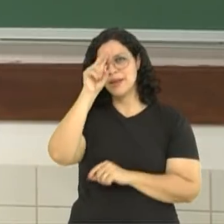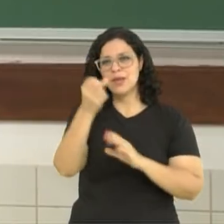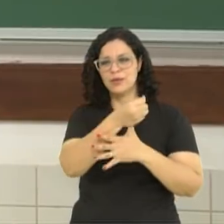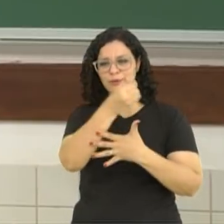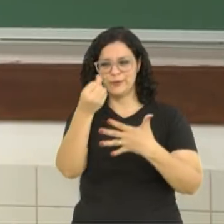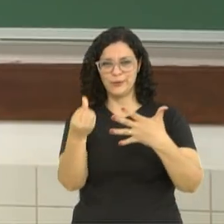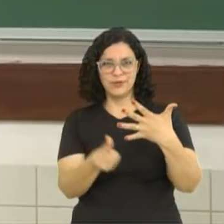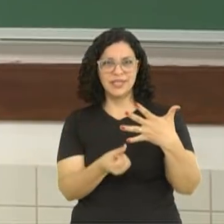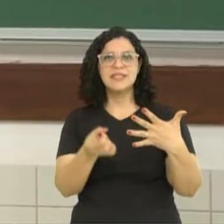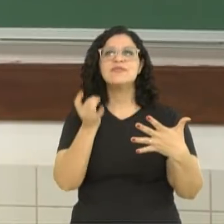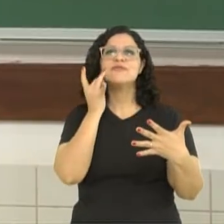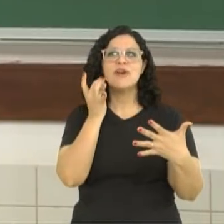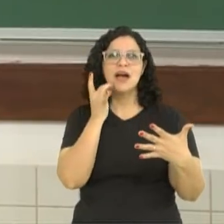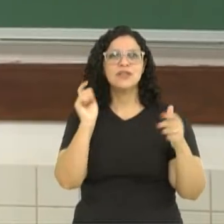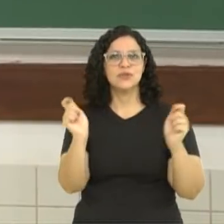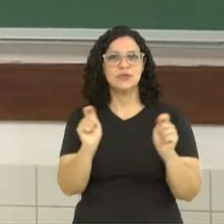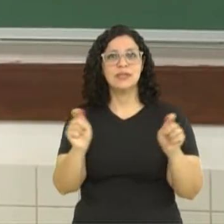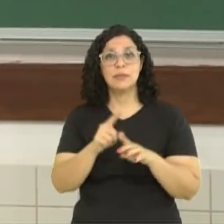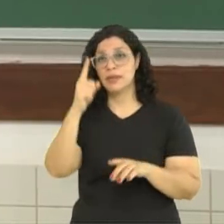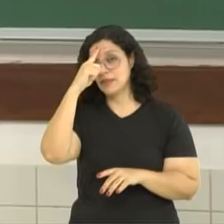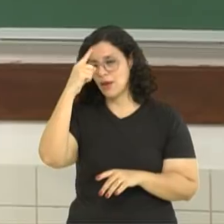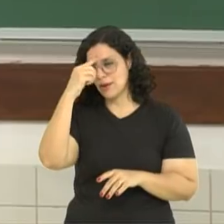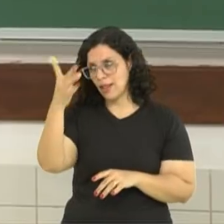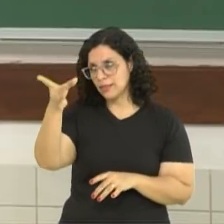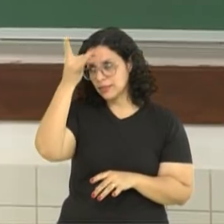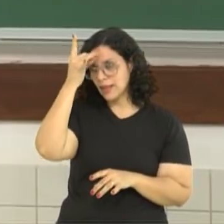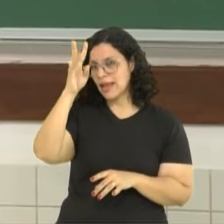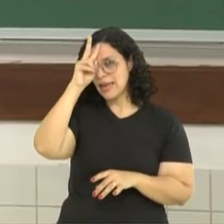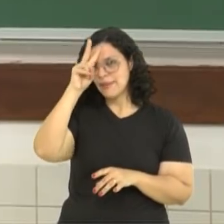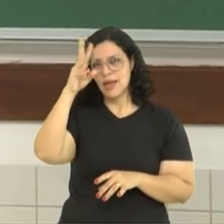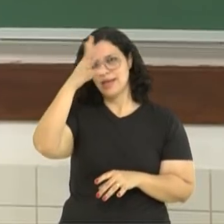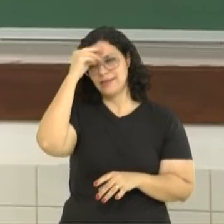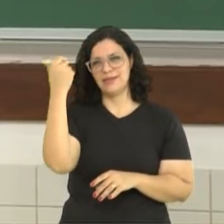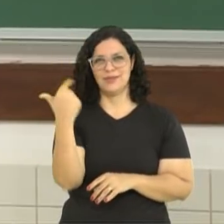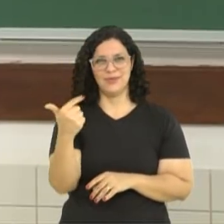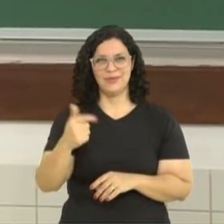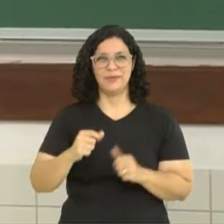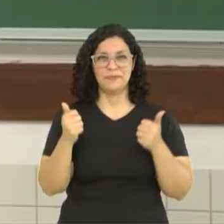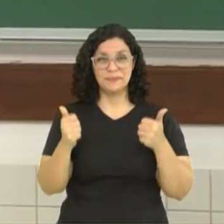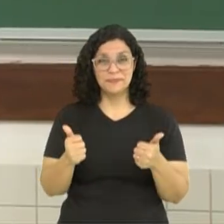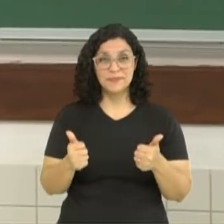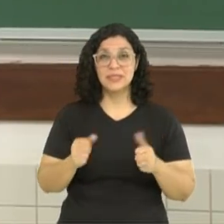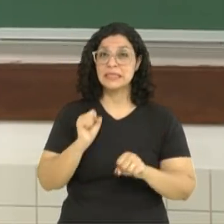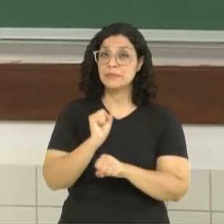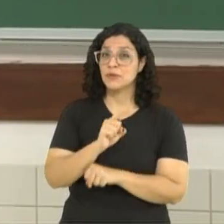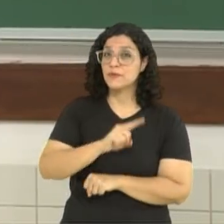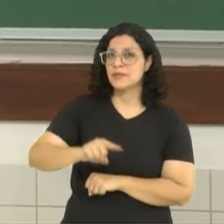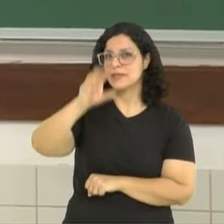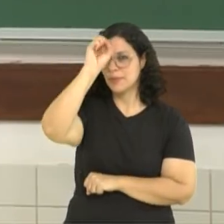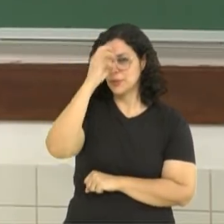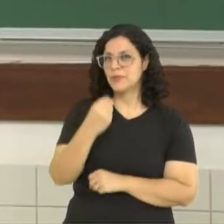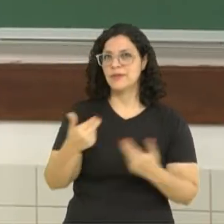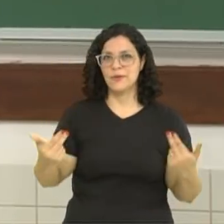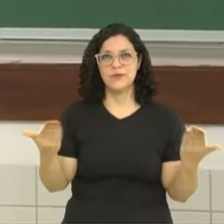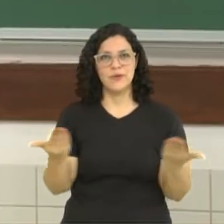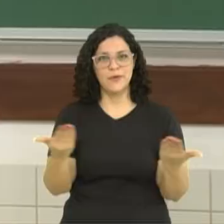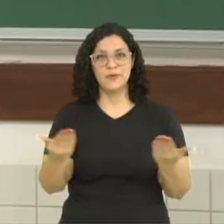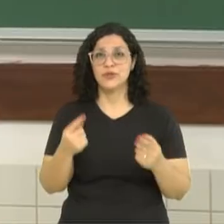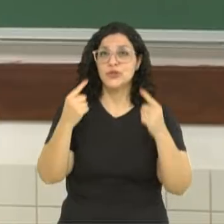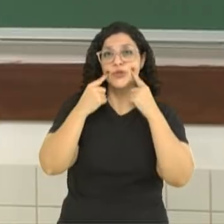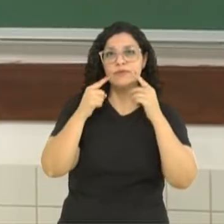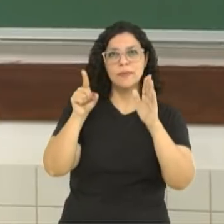6 elementos muito fáceis e na hora que você tiver que lembrar, não vai ter erro, beleza? Espero que vocês tenham aprendido bastante hoje.